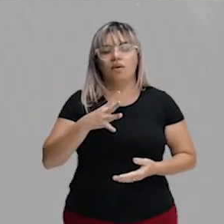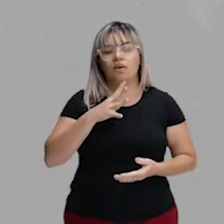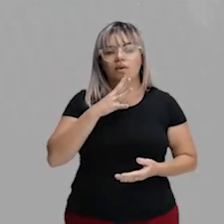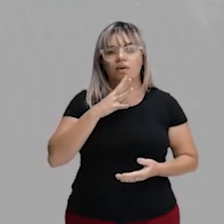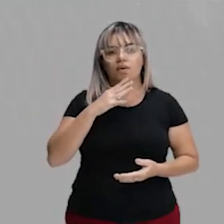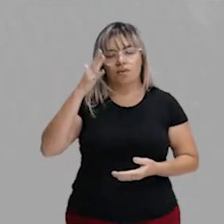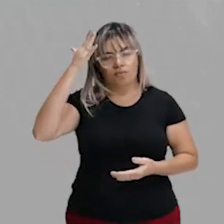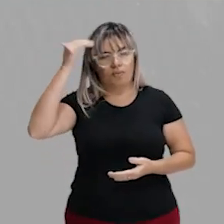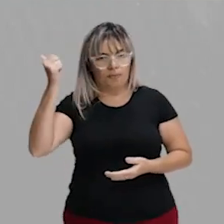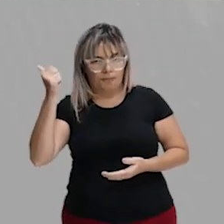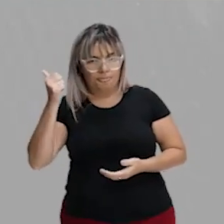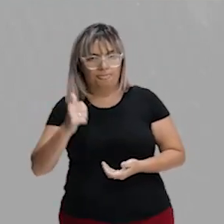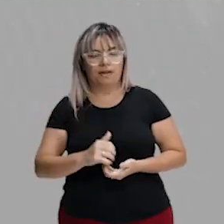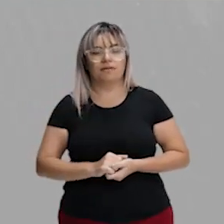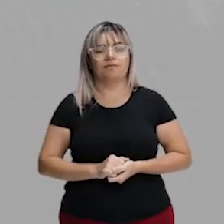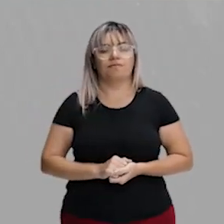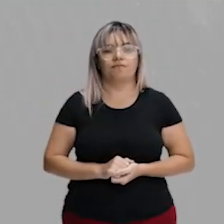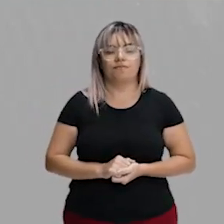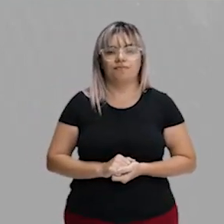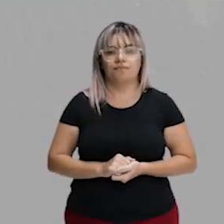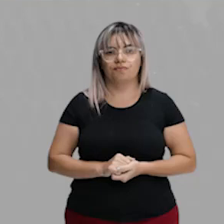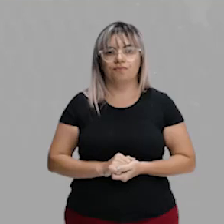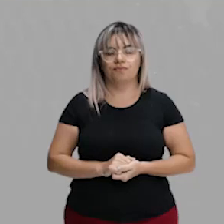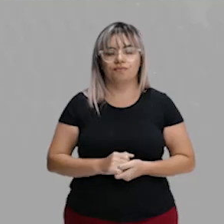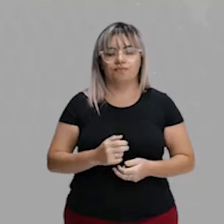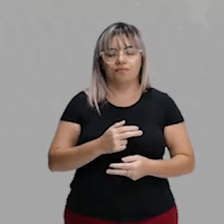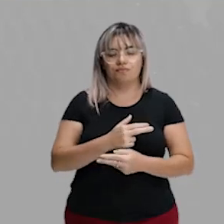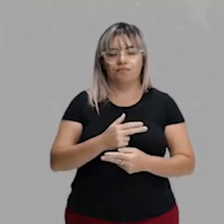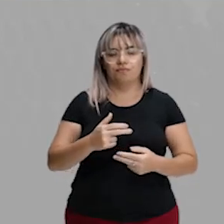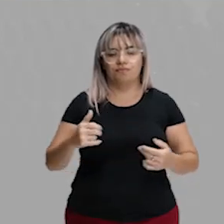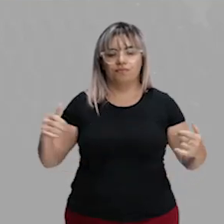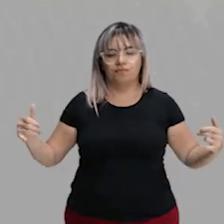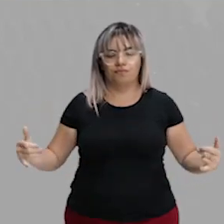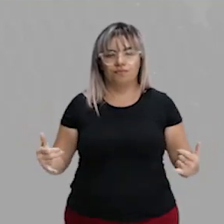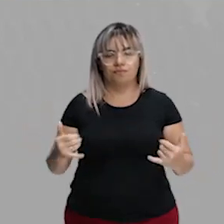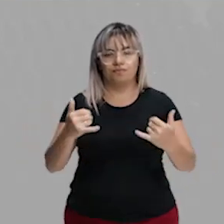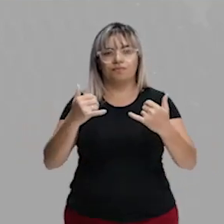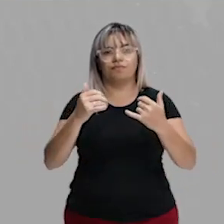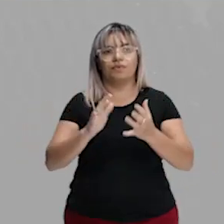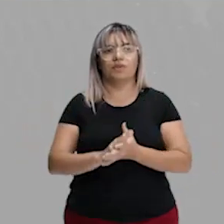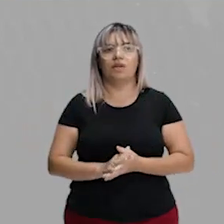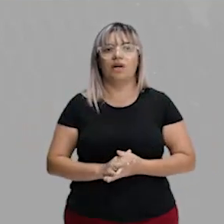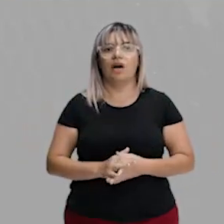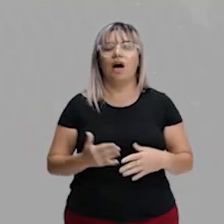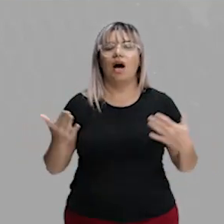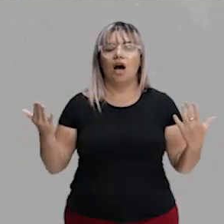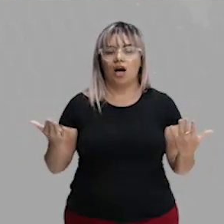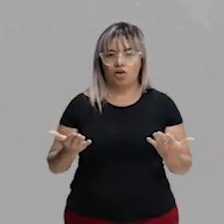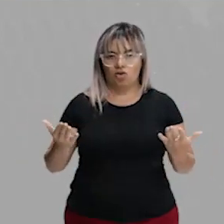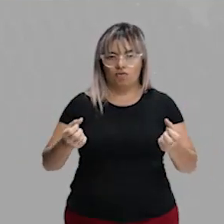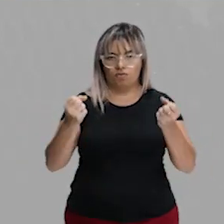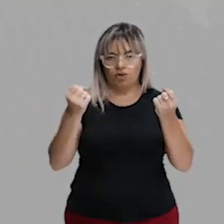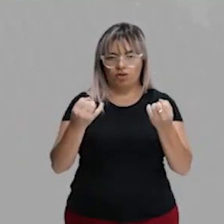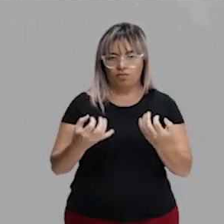nós já sabemos quem são esses elementos no circuito. Então, vamos falar das equações. Tá ok?